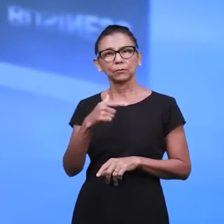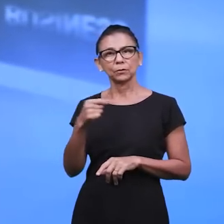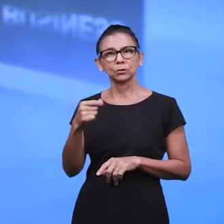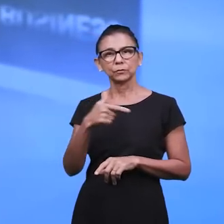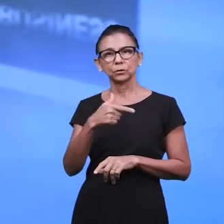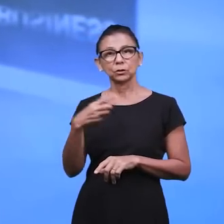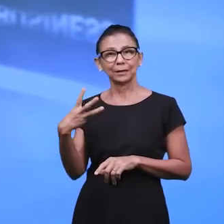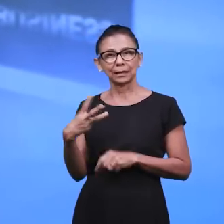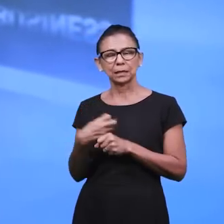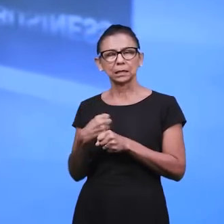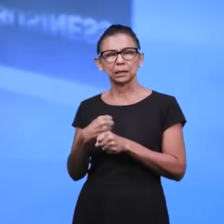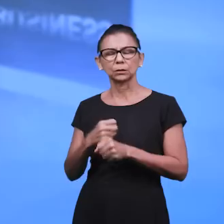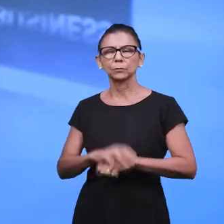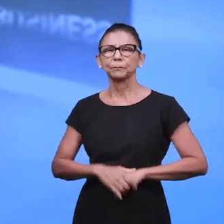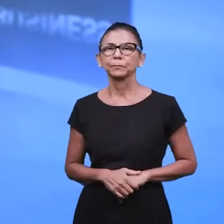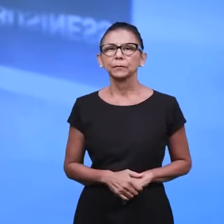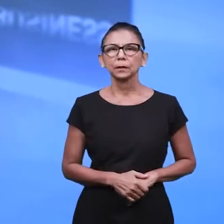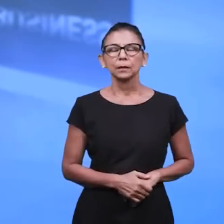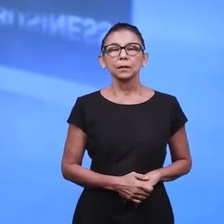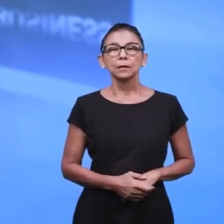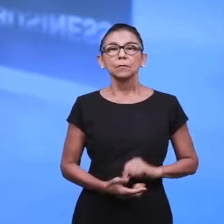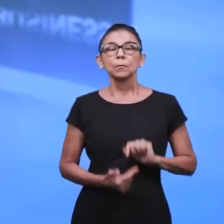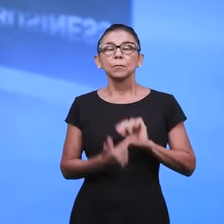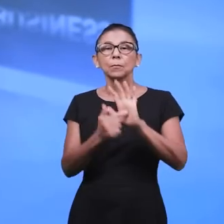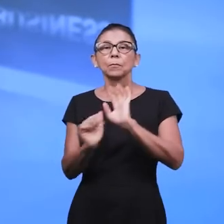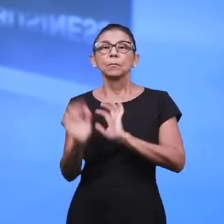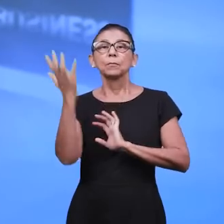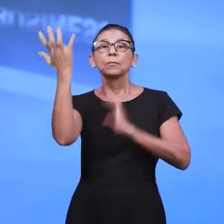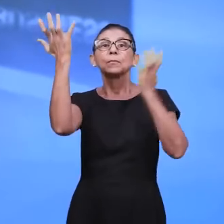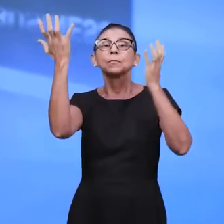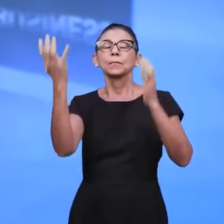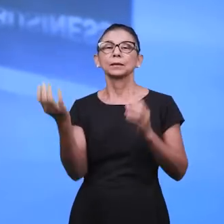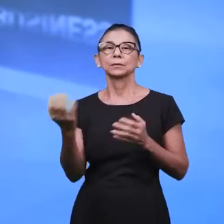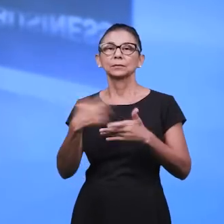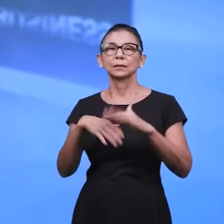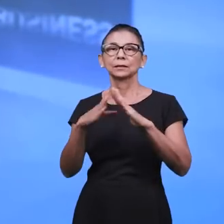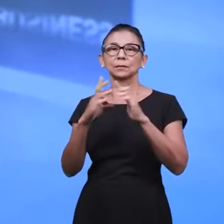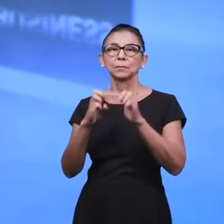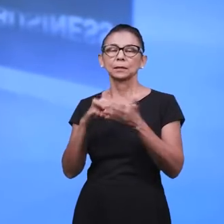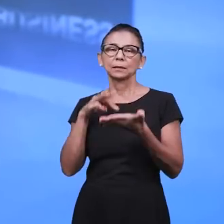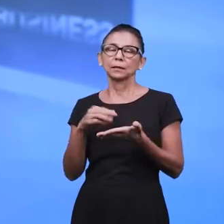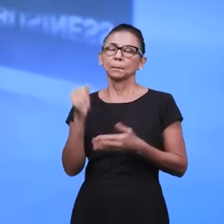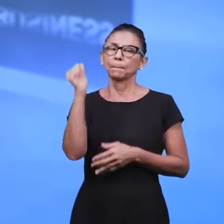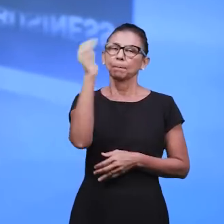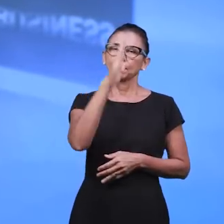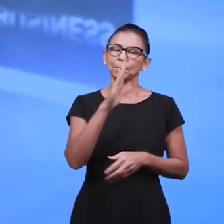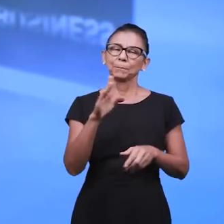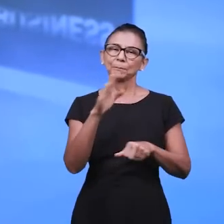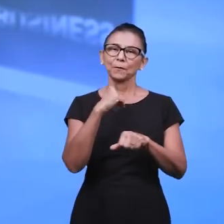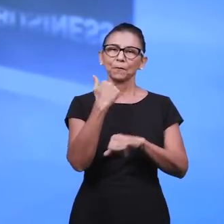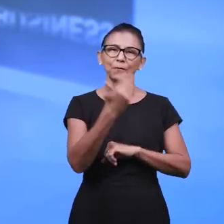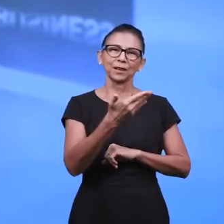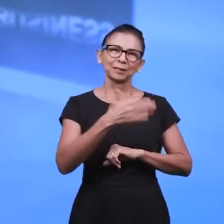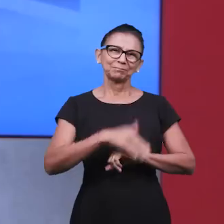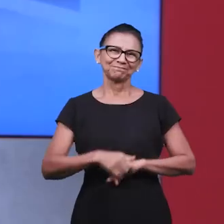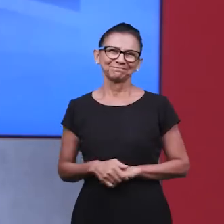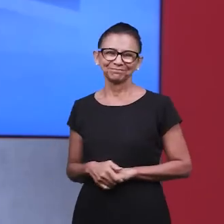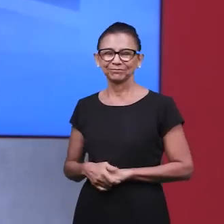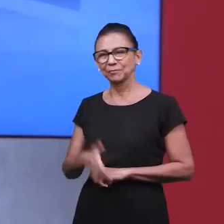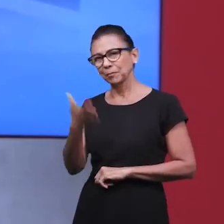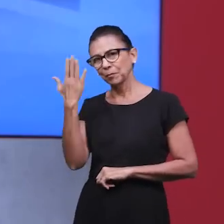vamos compartilhar com você diversos eventos que aconteceram na Igreja Cristã Maranata, pelo Brasil e também no